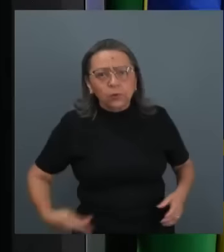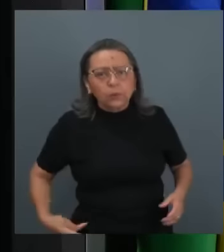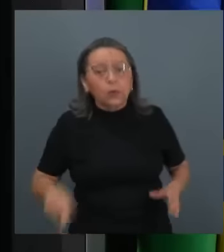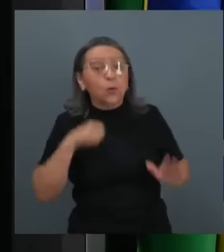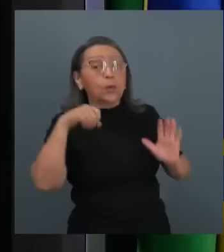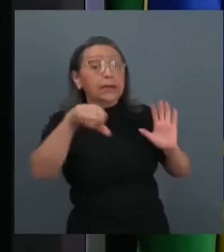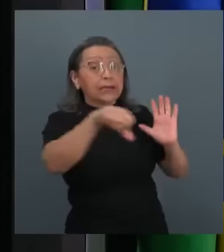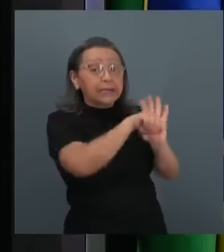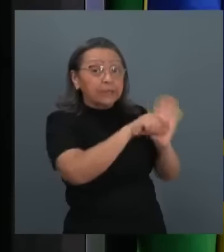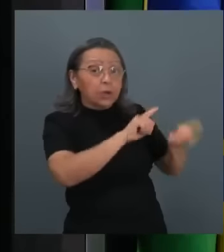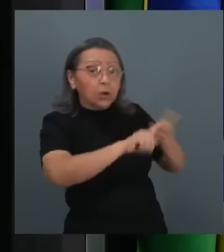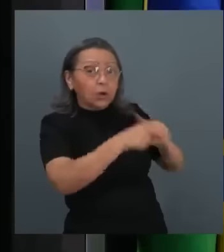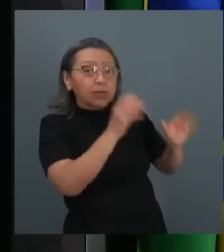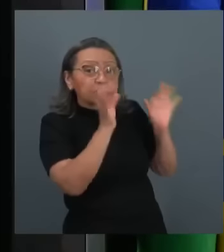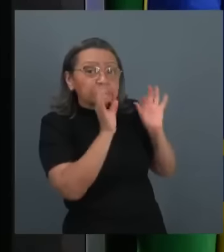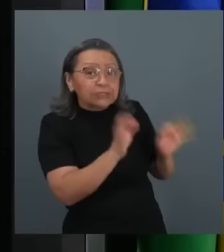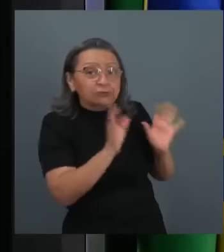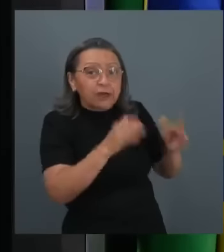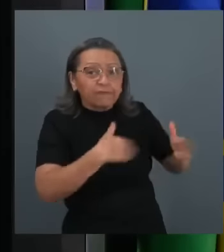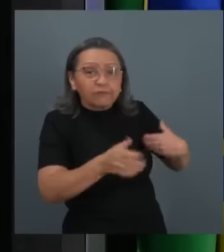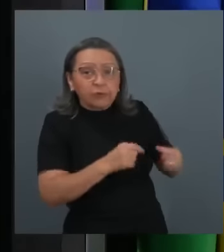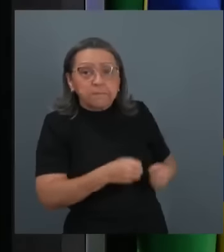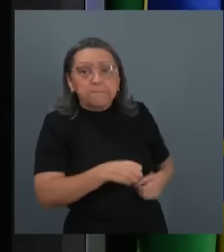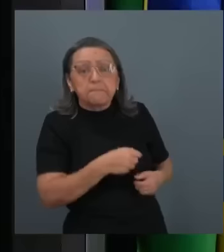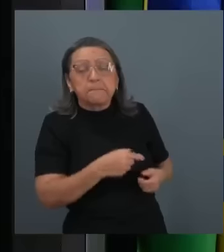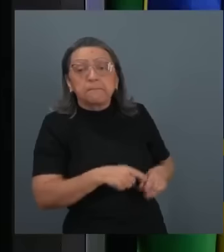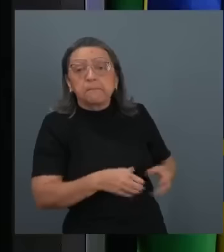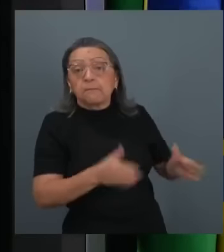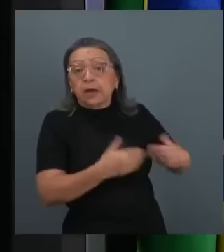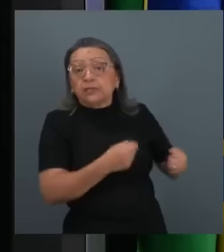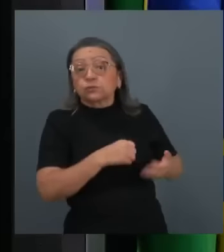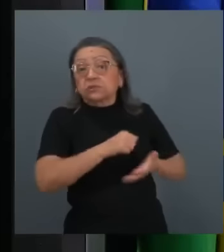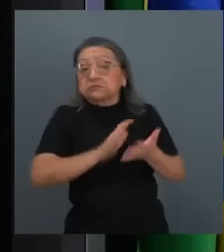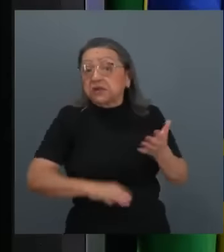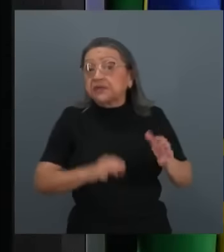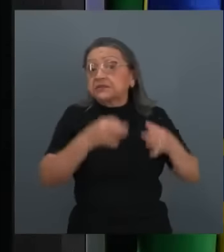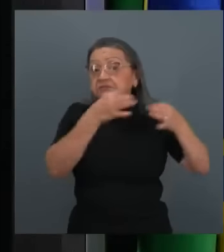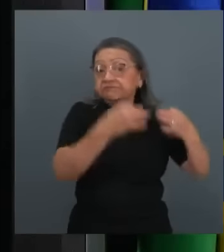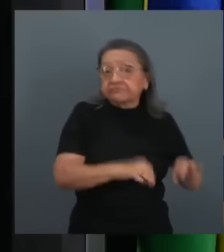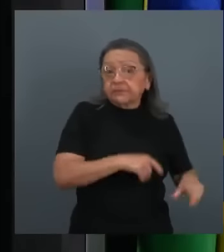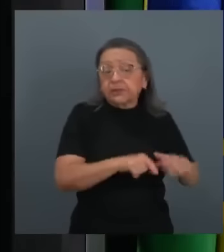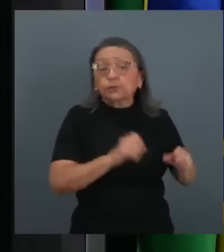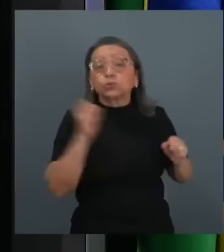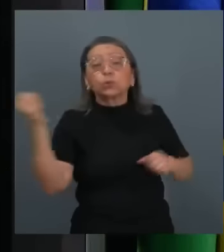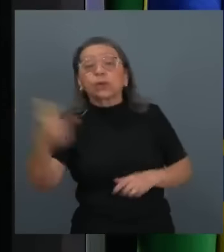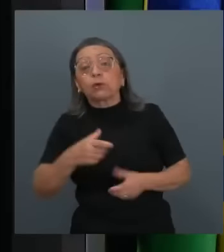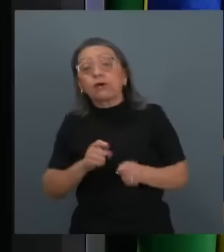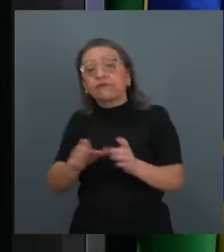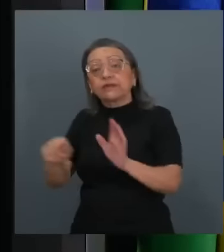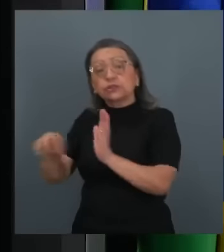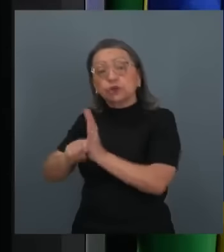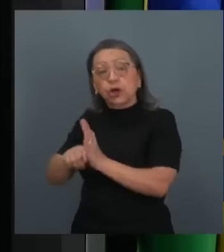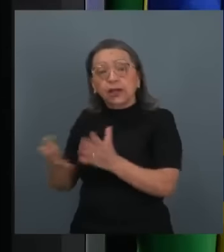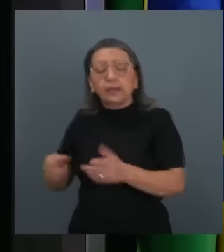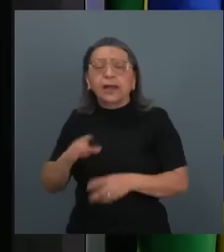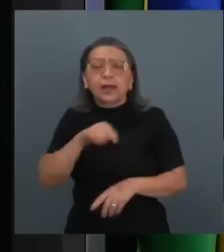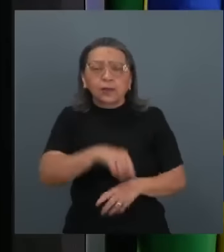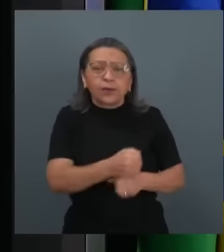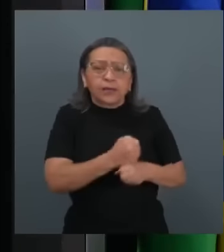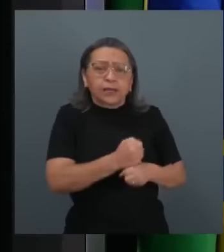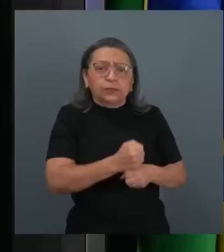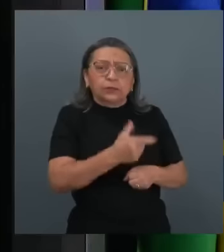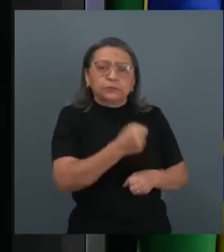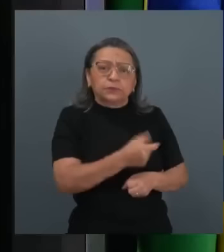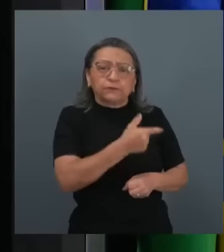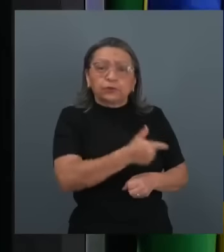crime organizado já está faturando mais com atividades legais do que com o tráfico. Só no ano de